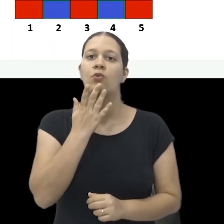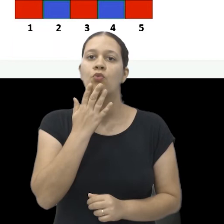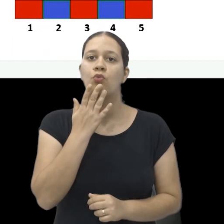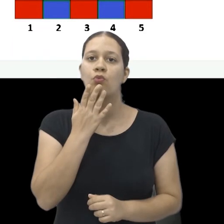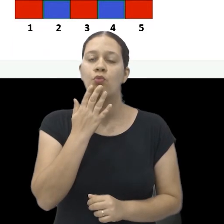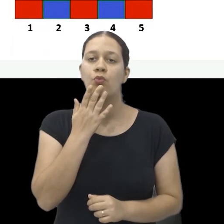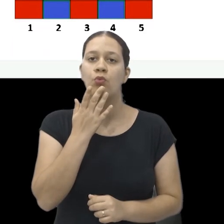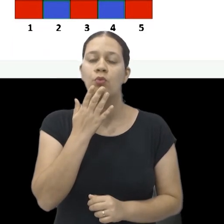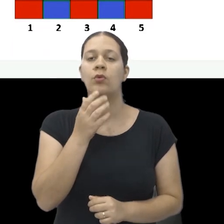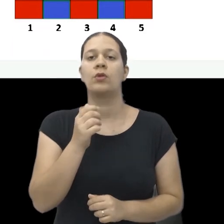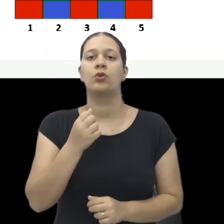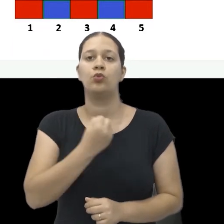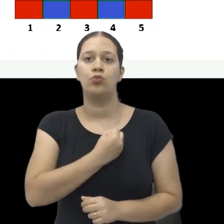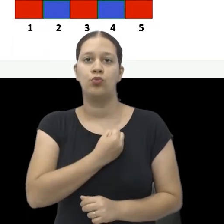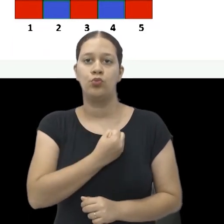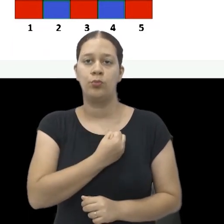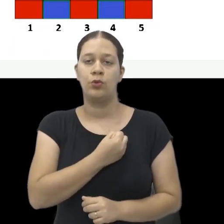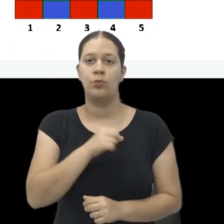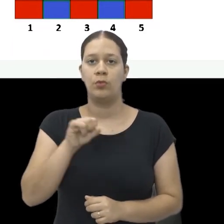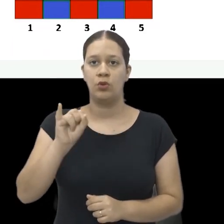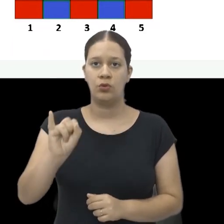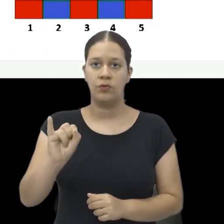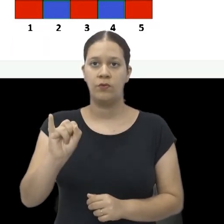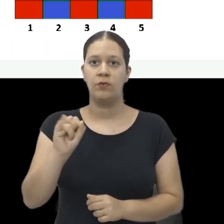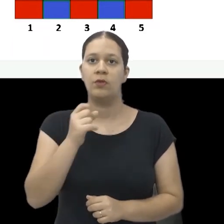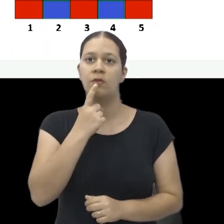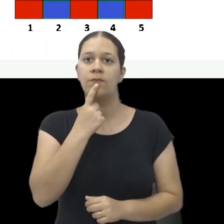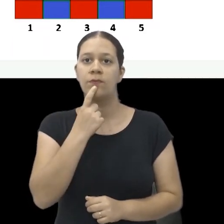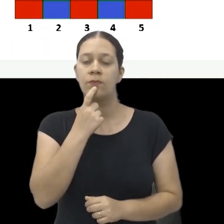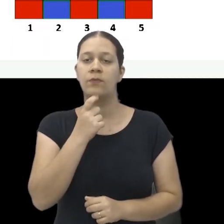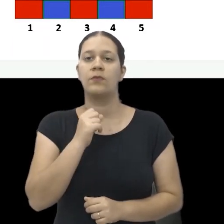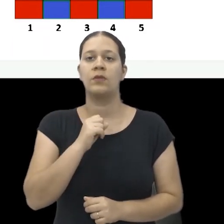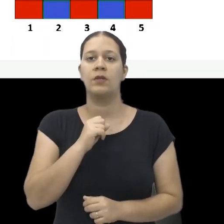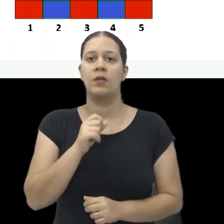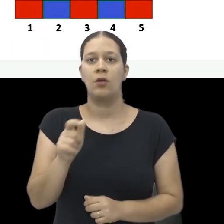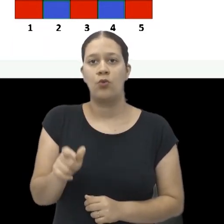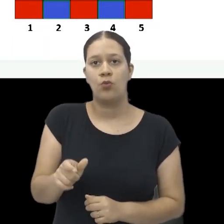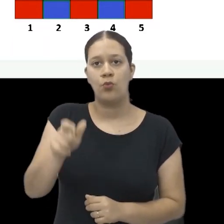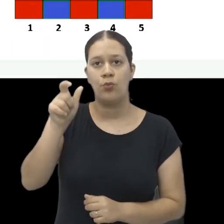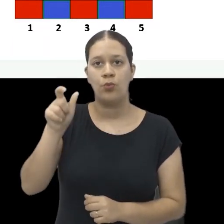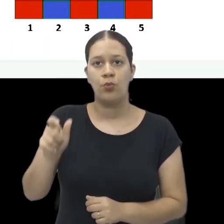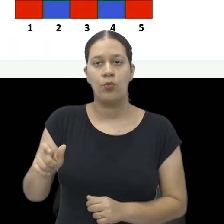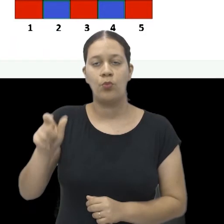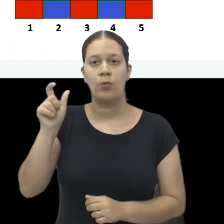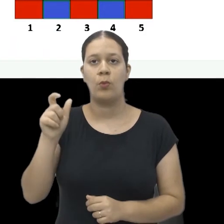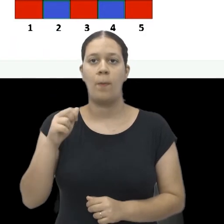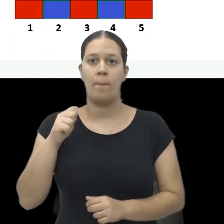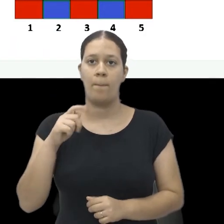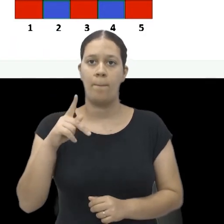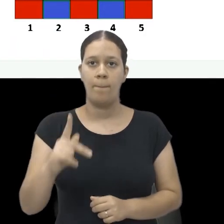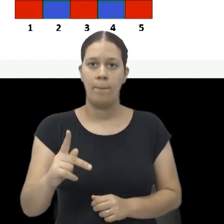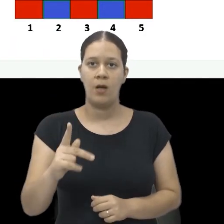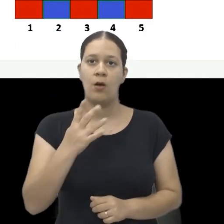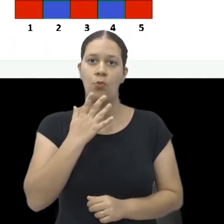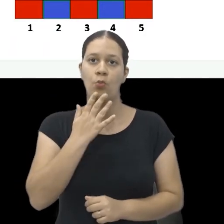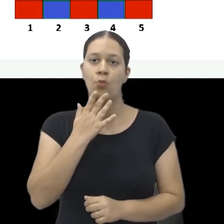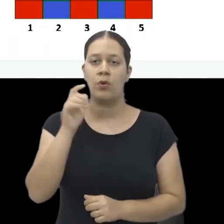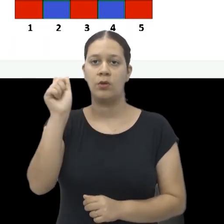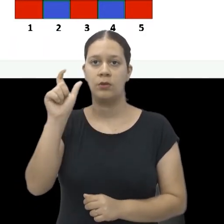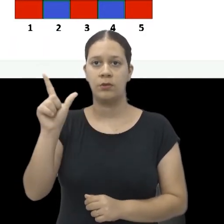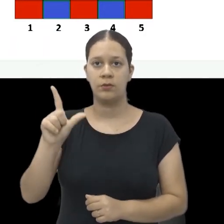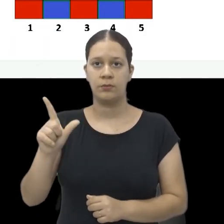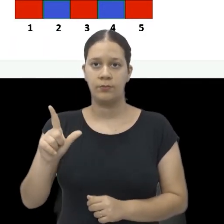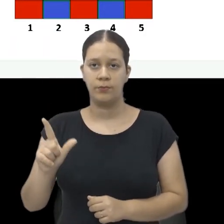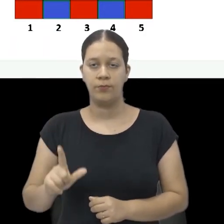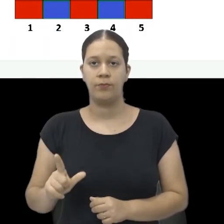A cor representada pelo número ímpar vai ser vermelha e a coluna representada pelo número par vai ser